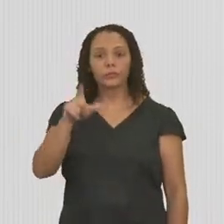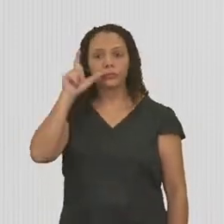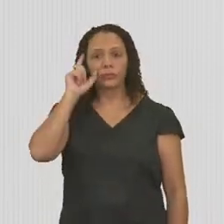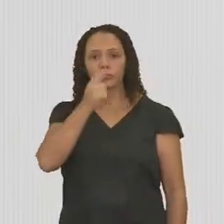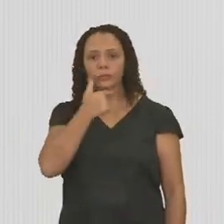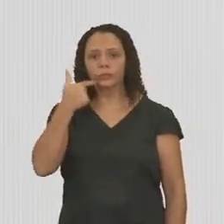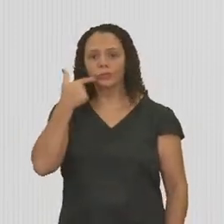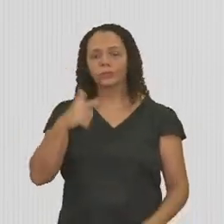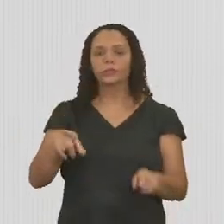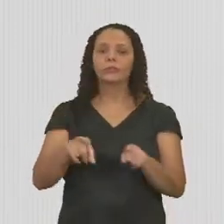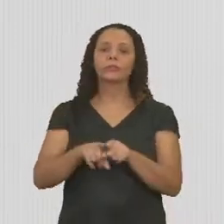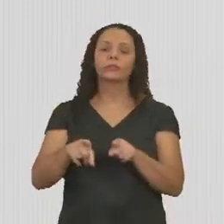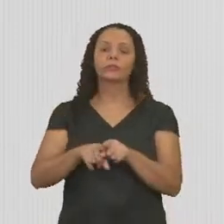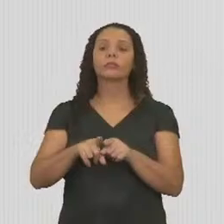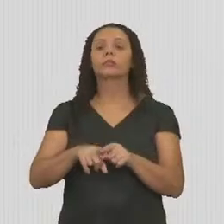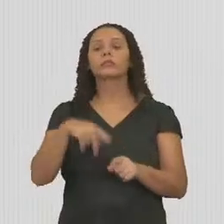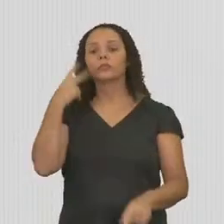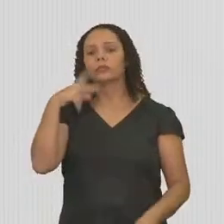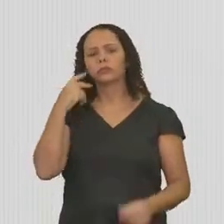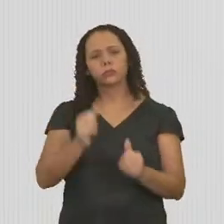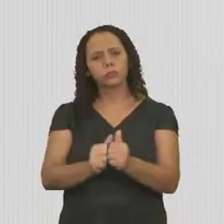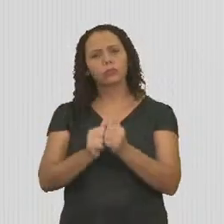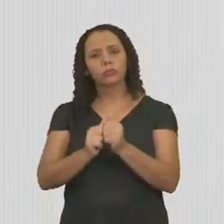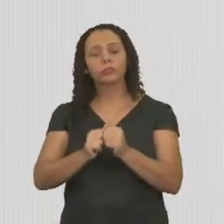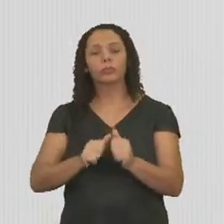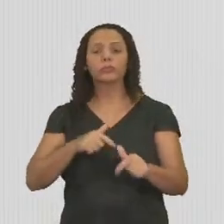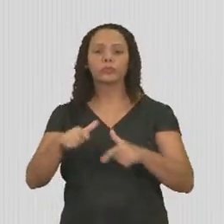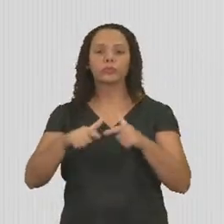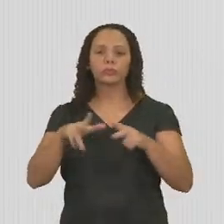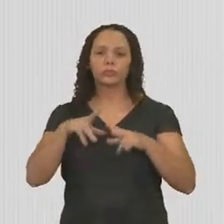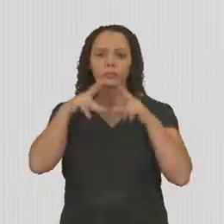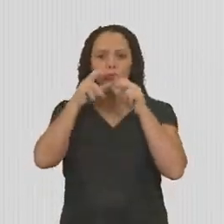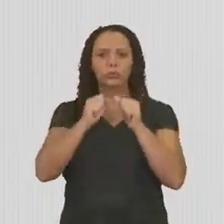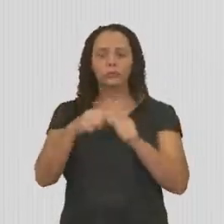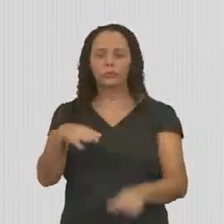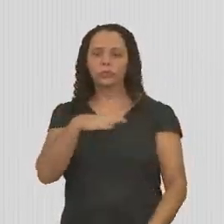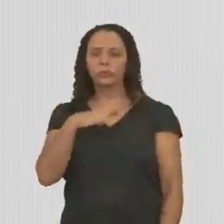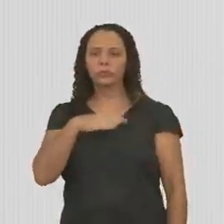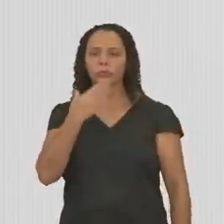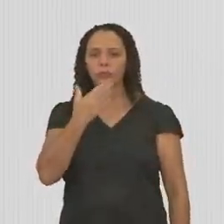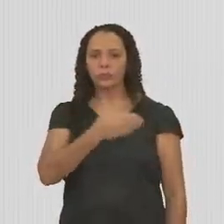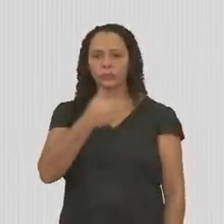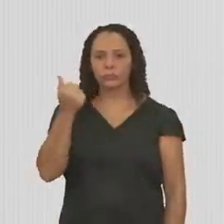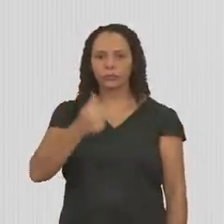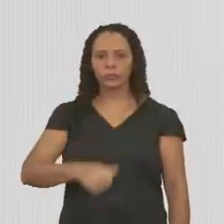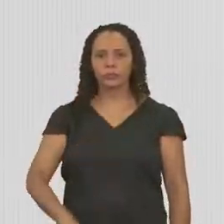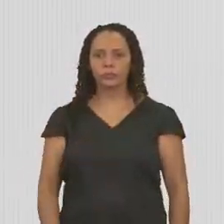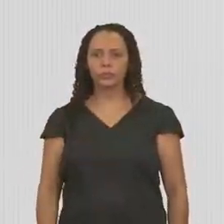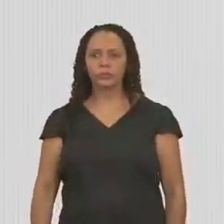vereador, trabalhando firme para que a gente possa melhorar a cidade nossa de Jacareí.